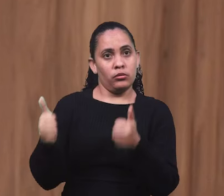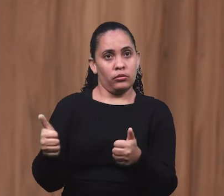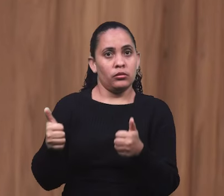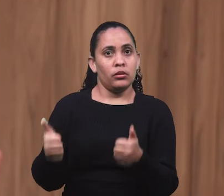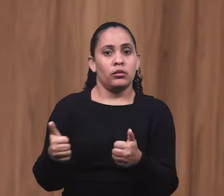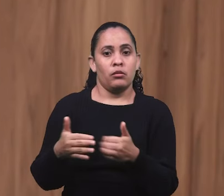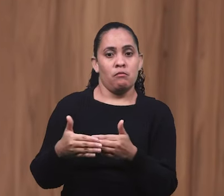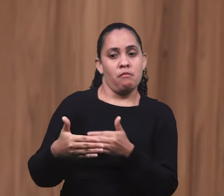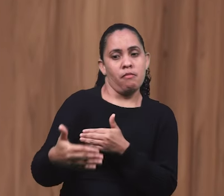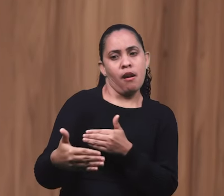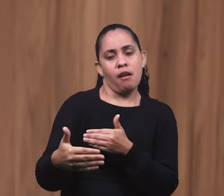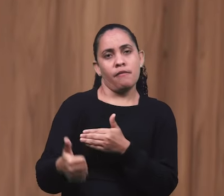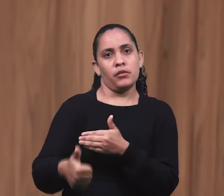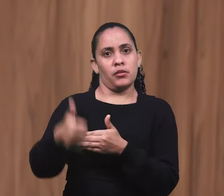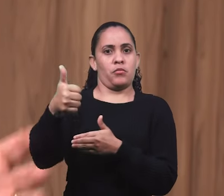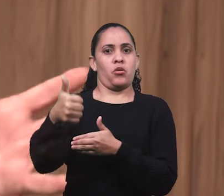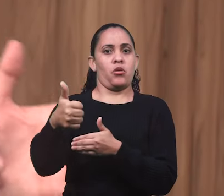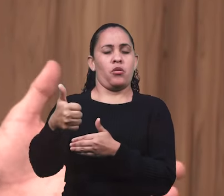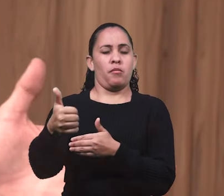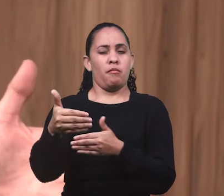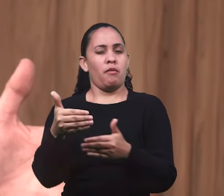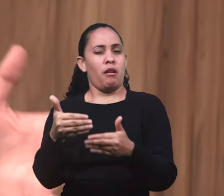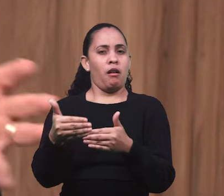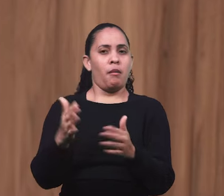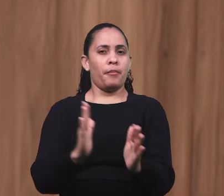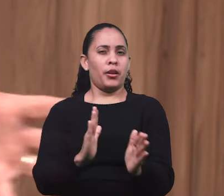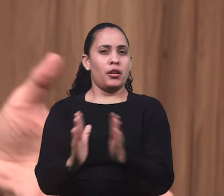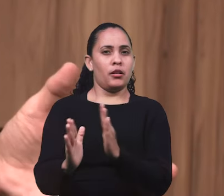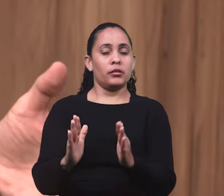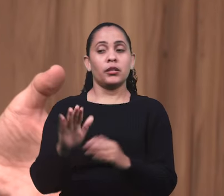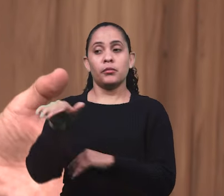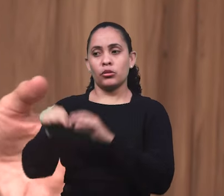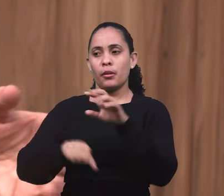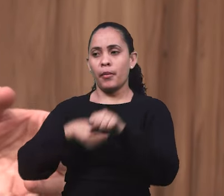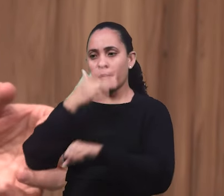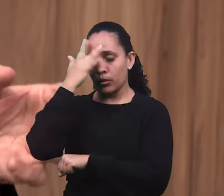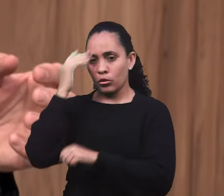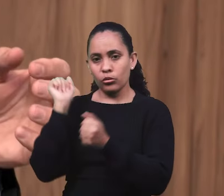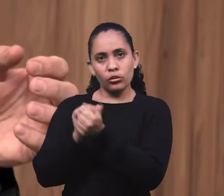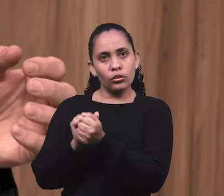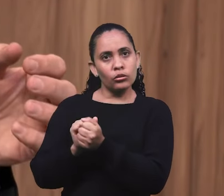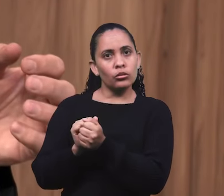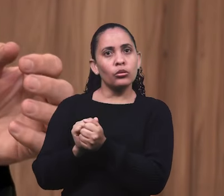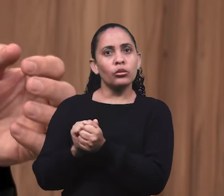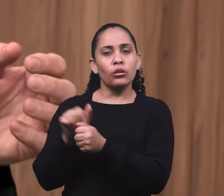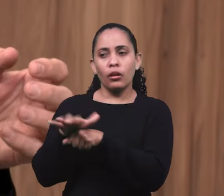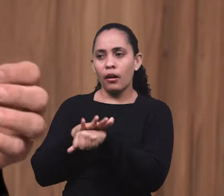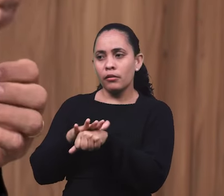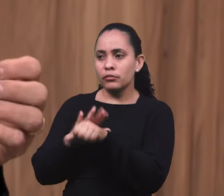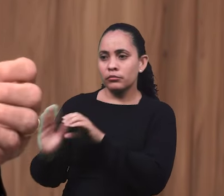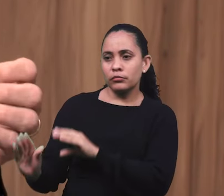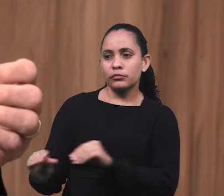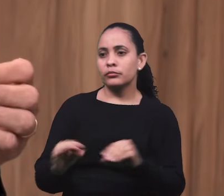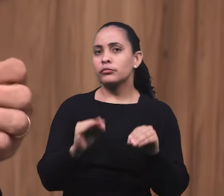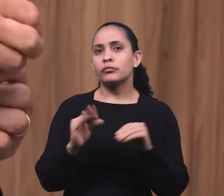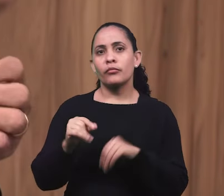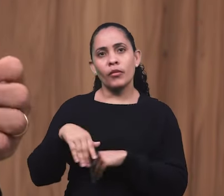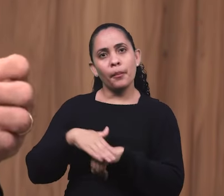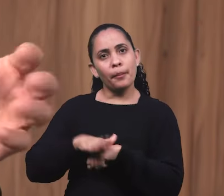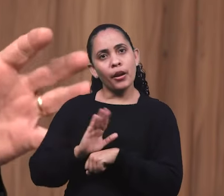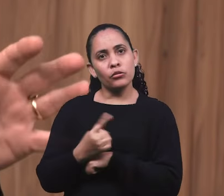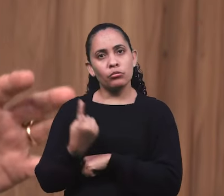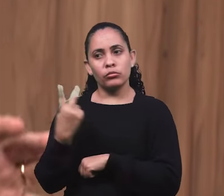de longo prazo ou não. E junto com os parceiros, tem que sempre buscar parceiro. Fala sobre o seu projeto para mais de uma pessoa,